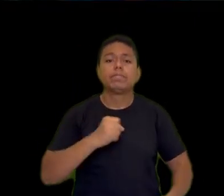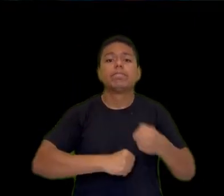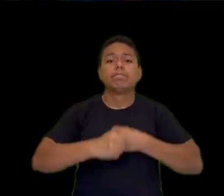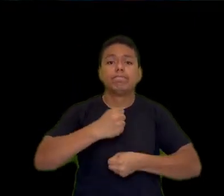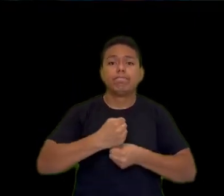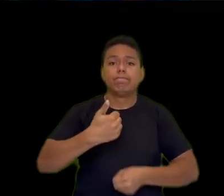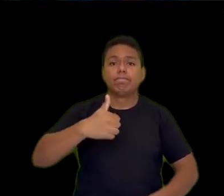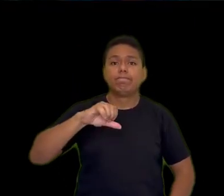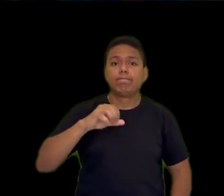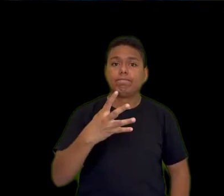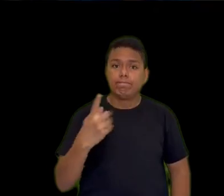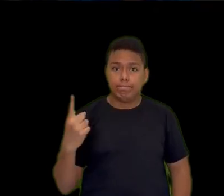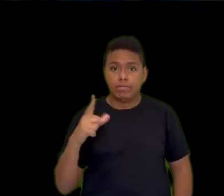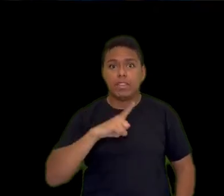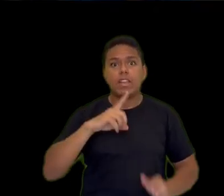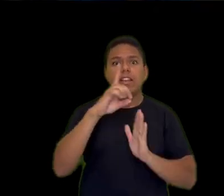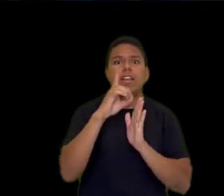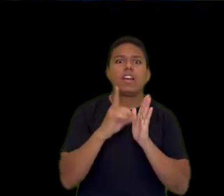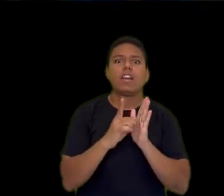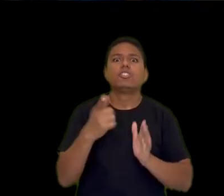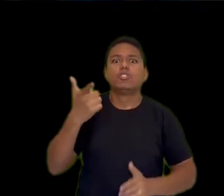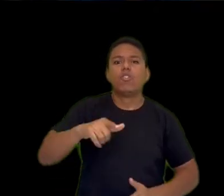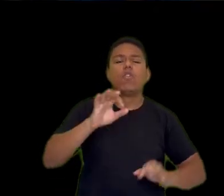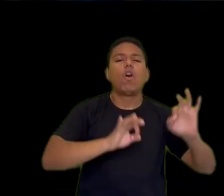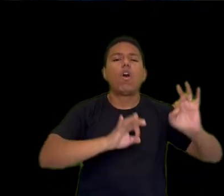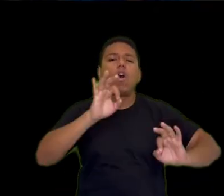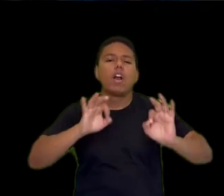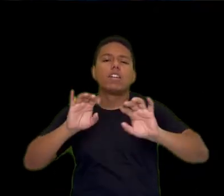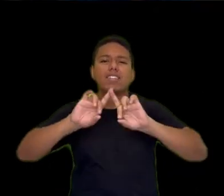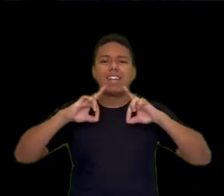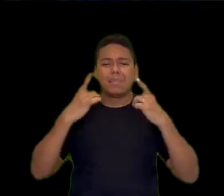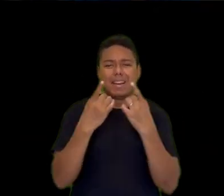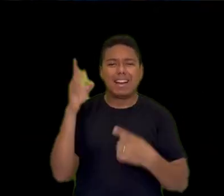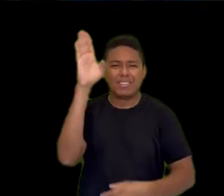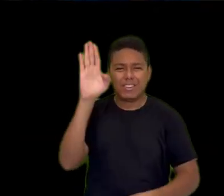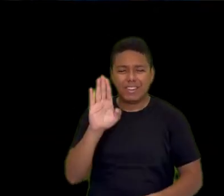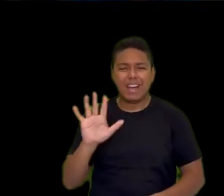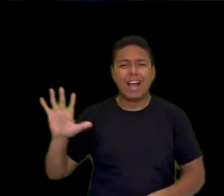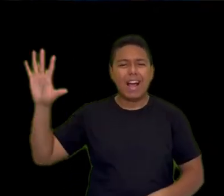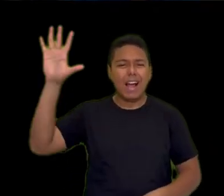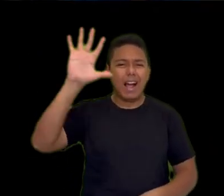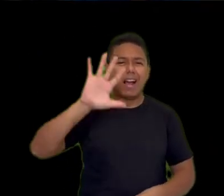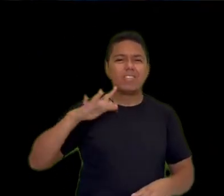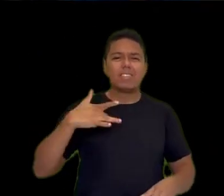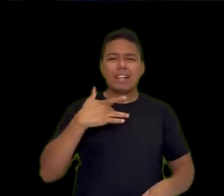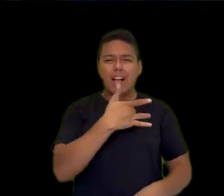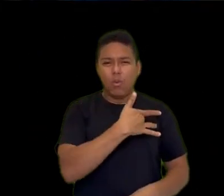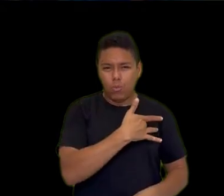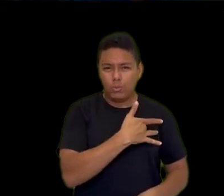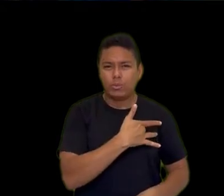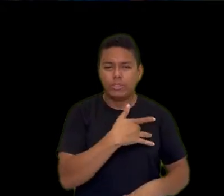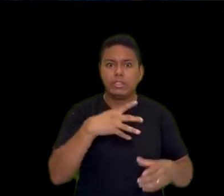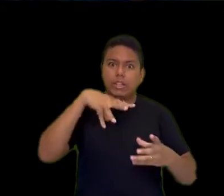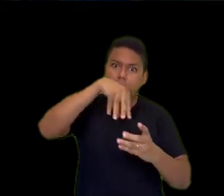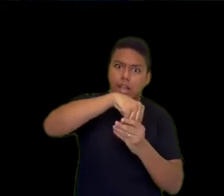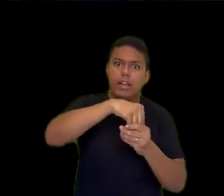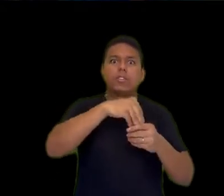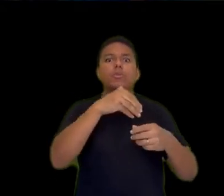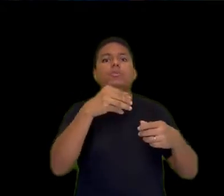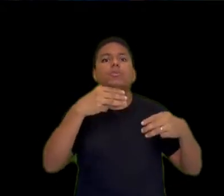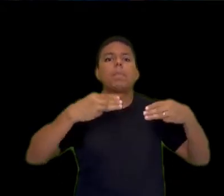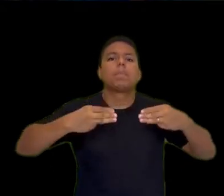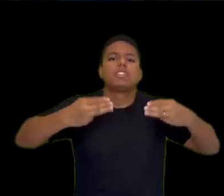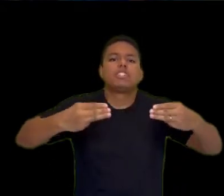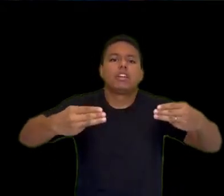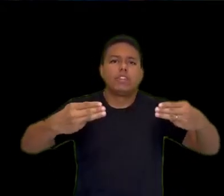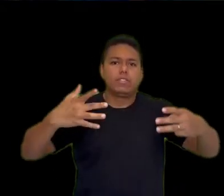Departamento Nacional de Saúde e do Ministério da Educação e Saúde, ainda juntos, né, ainda agregados. Em